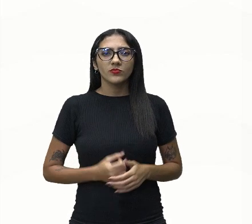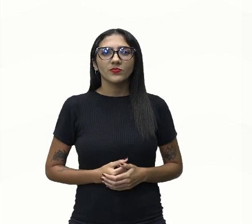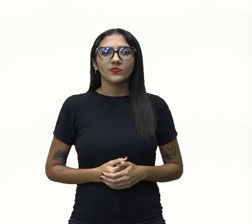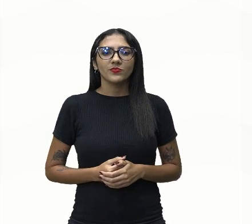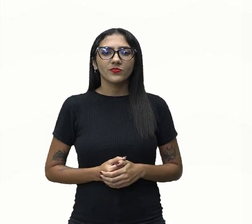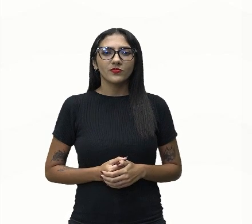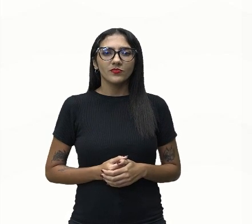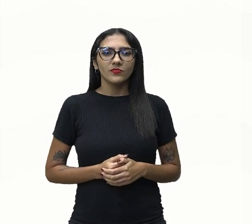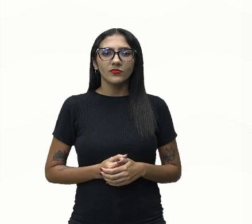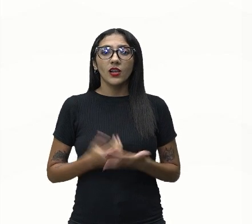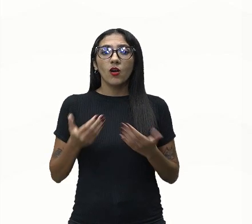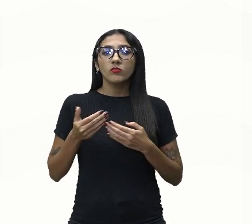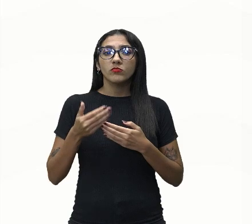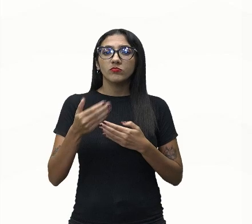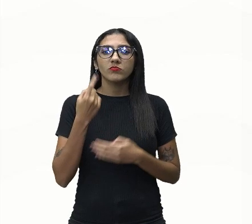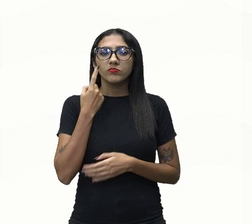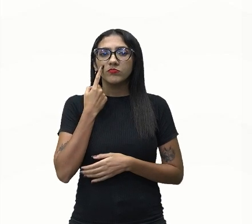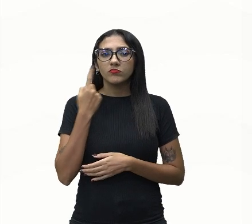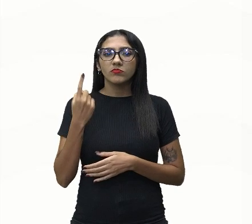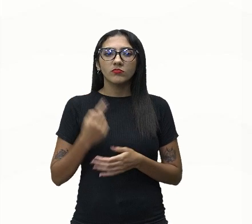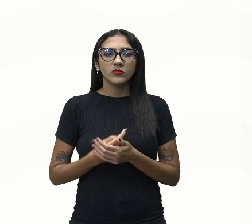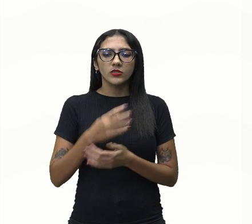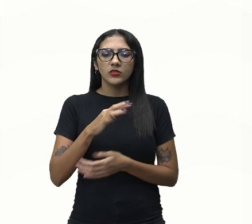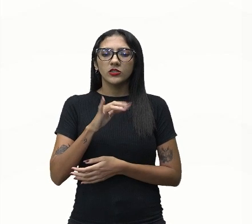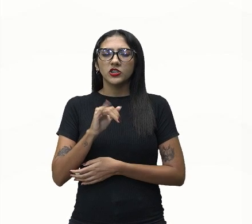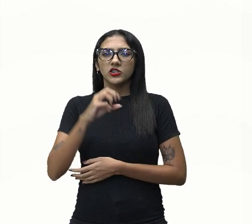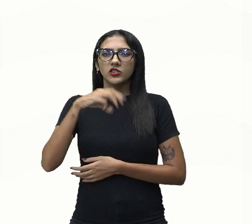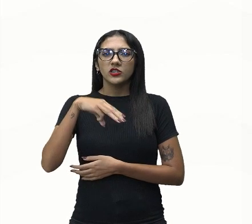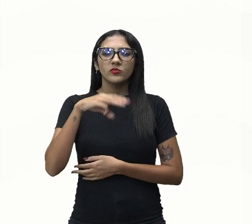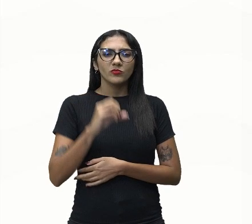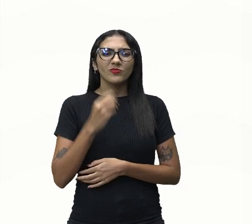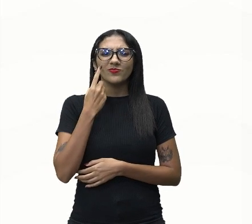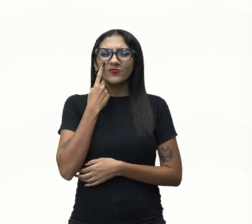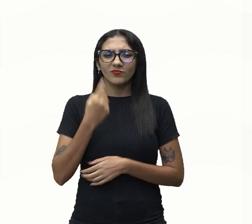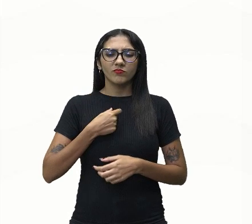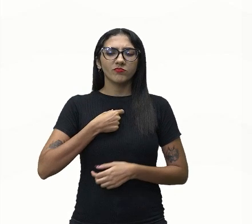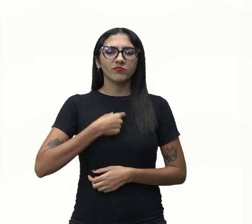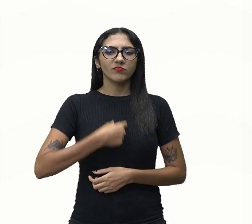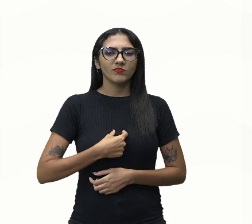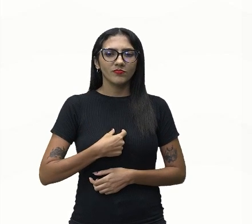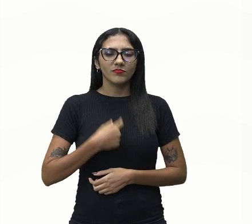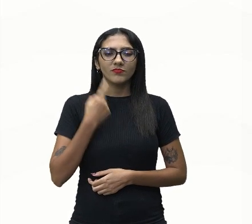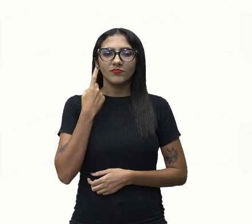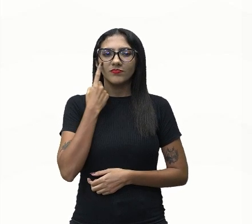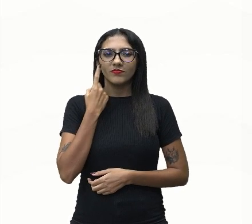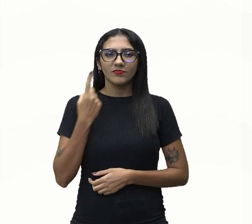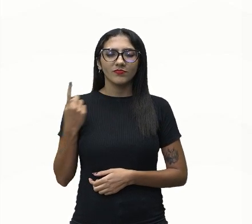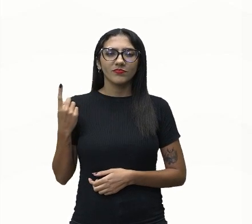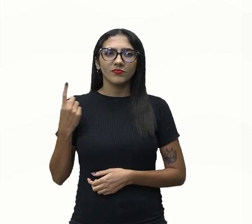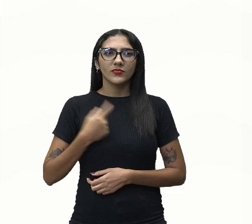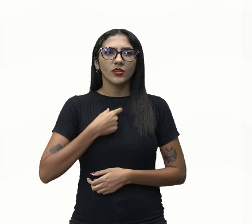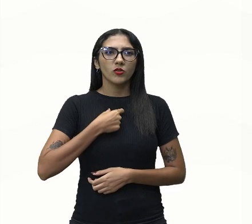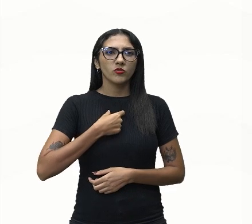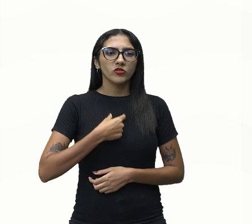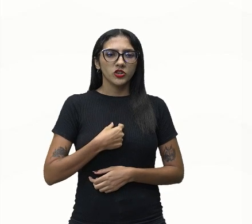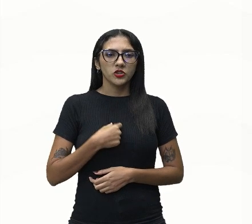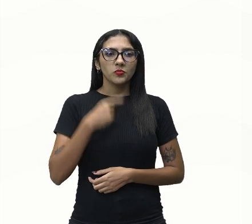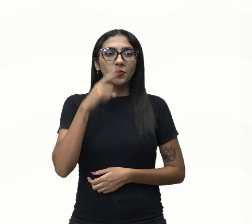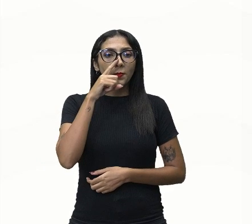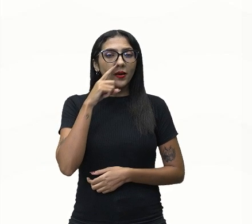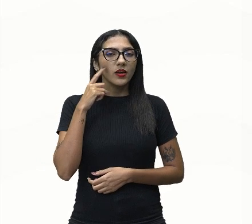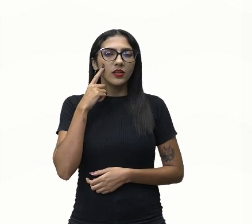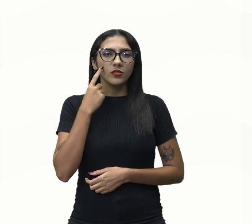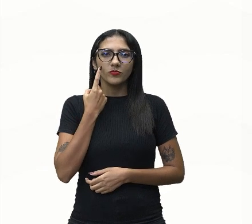vamos observar o timo. O timo está logo abaixo, né? Ele está nessa localização aqui, ó, em